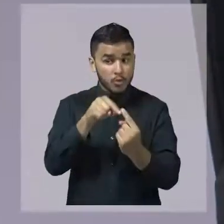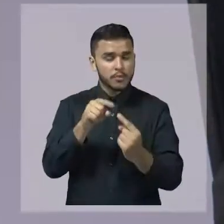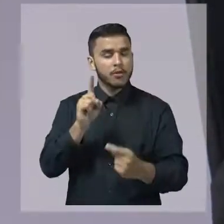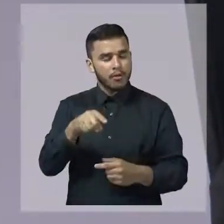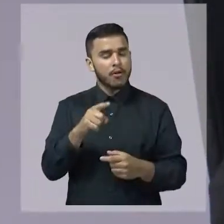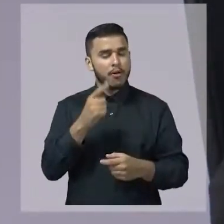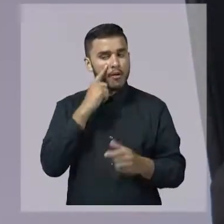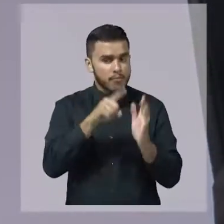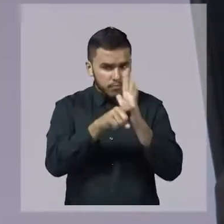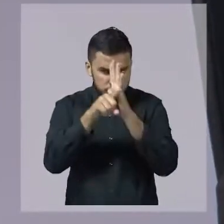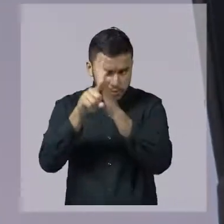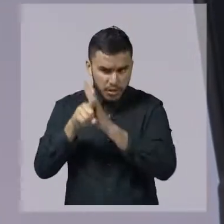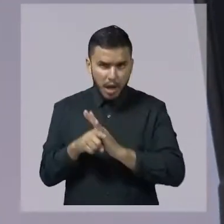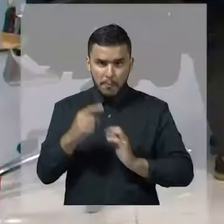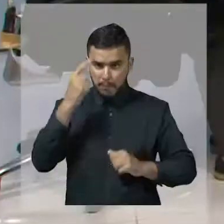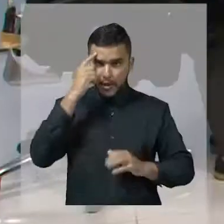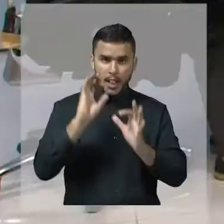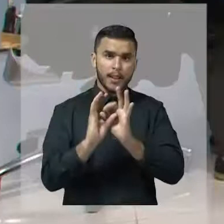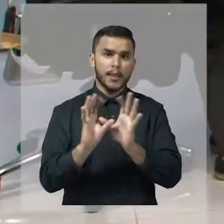de processá-lo e puni-lo